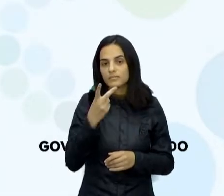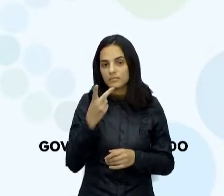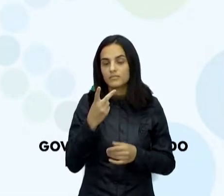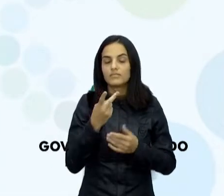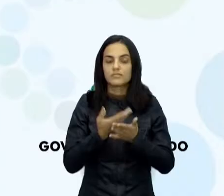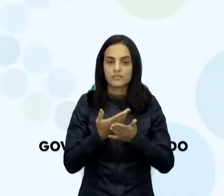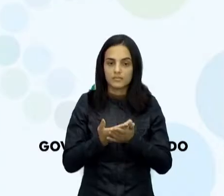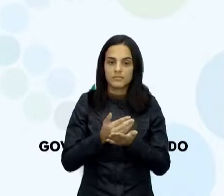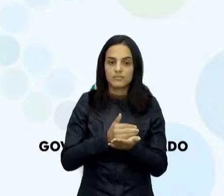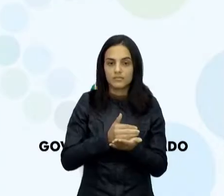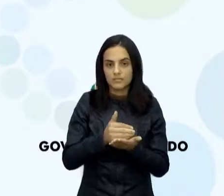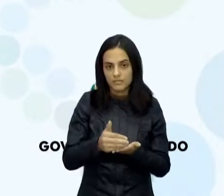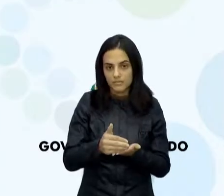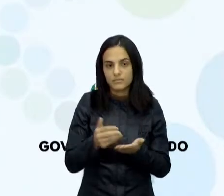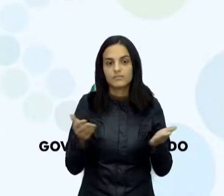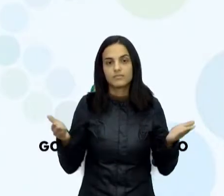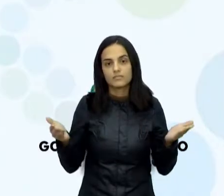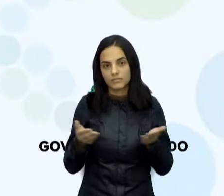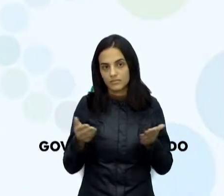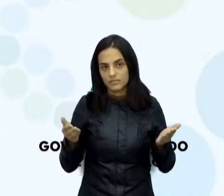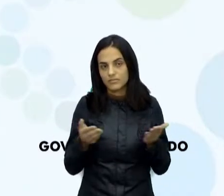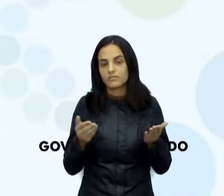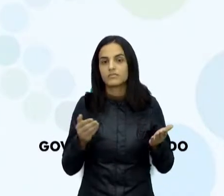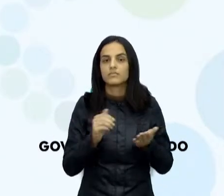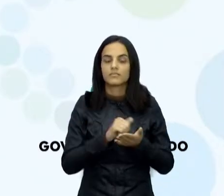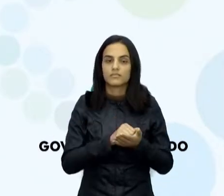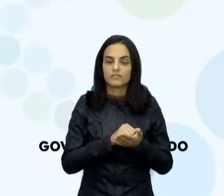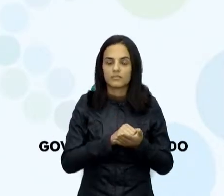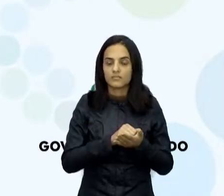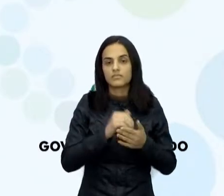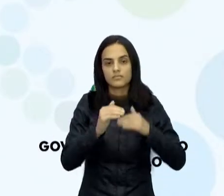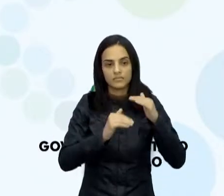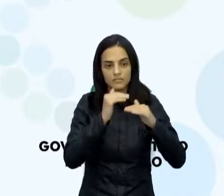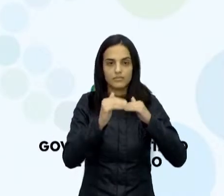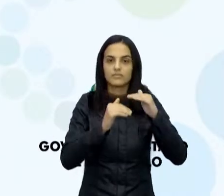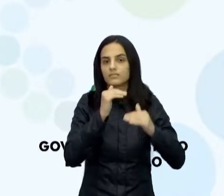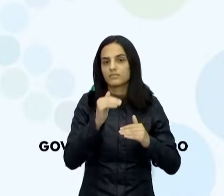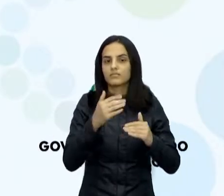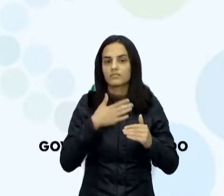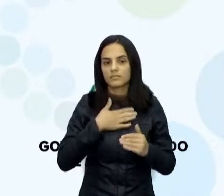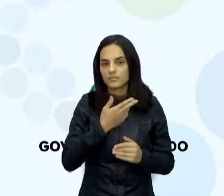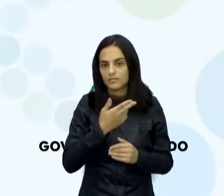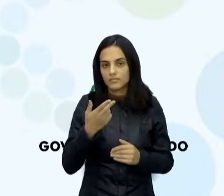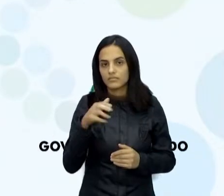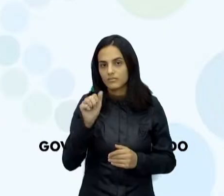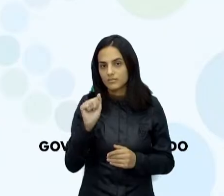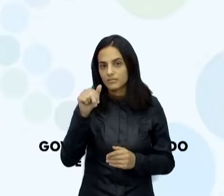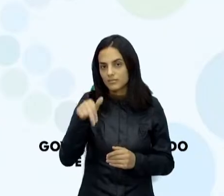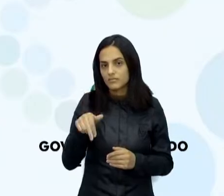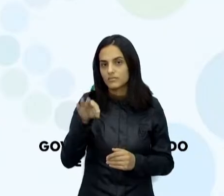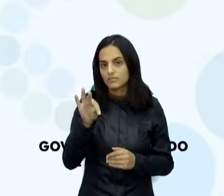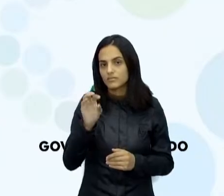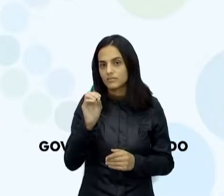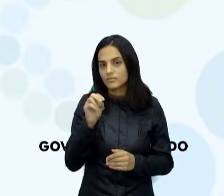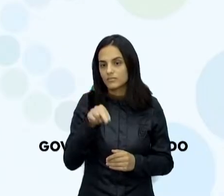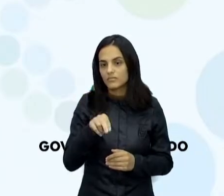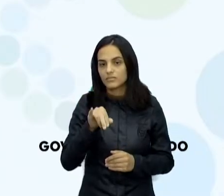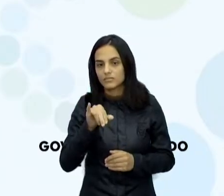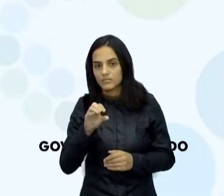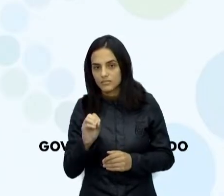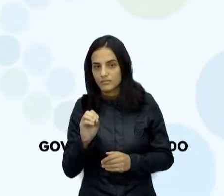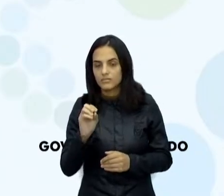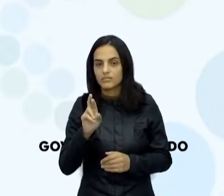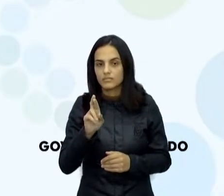de introdução e agora na aula 3 nós vamos trabalhar o desenvolvimento, né? Meu nome é Antônio Russo Júnior, aí na tela aí para